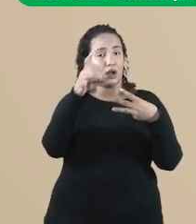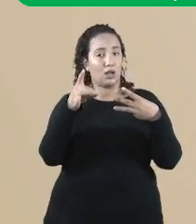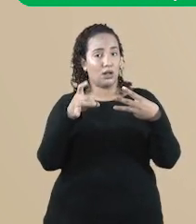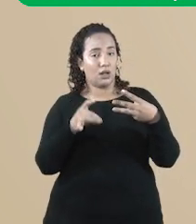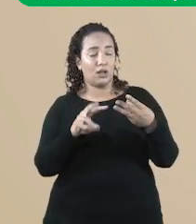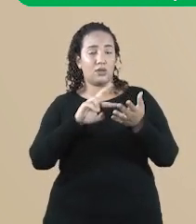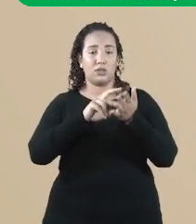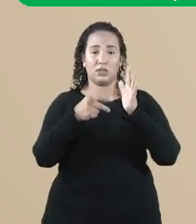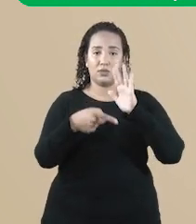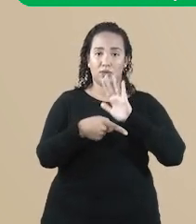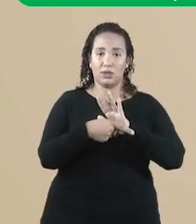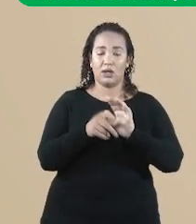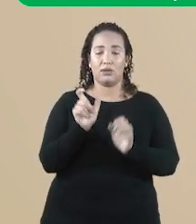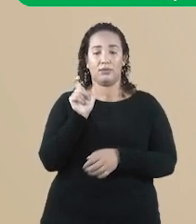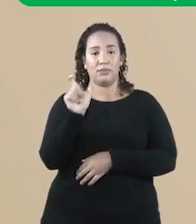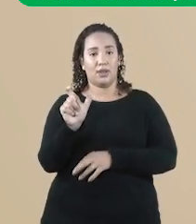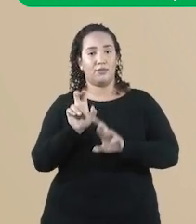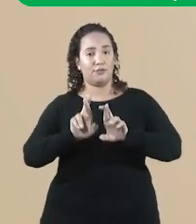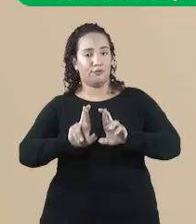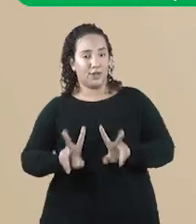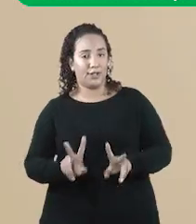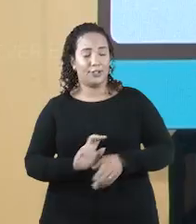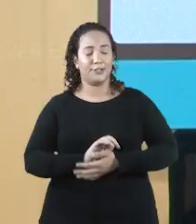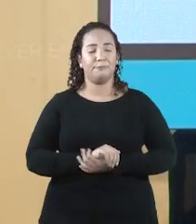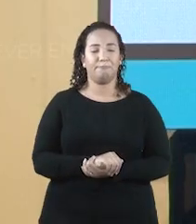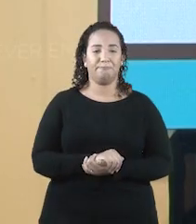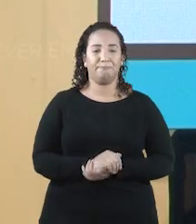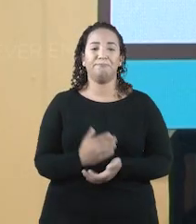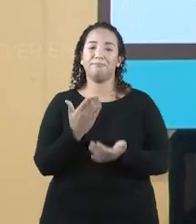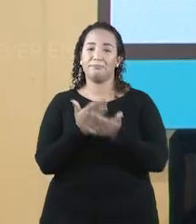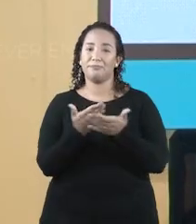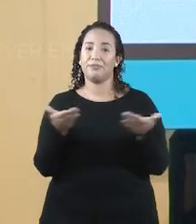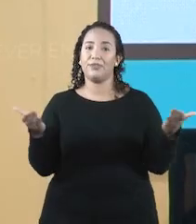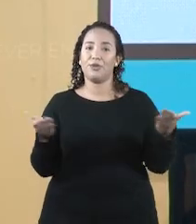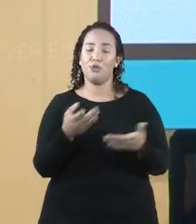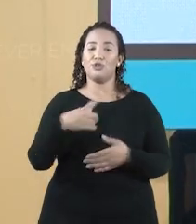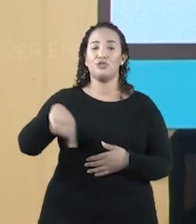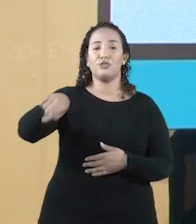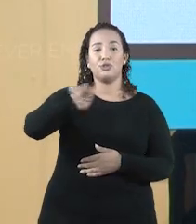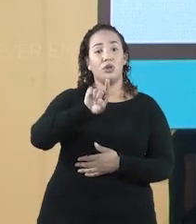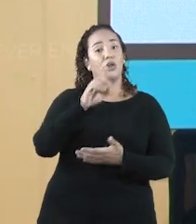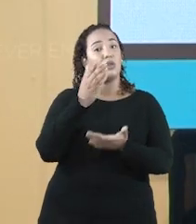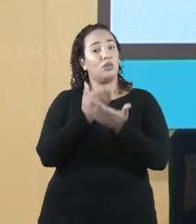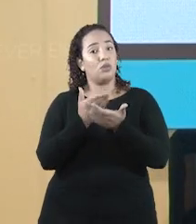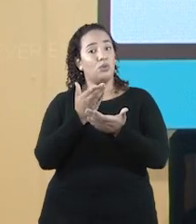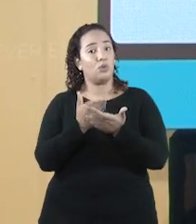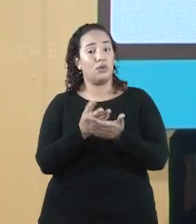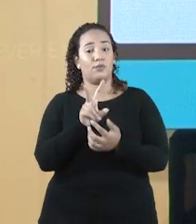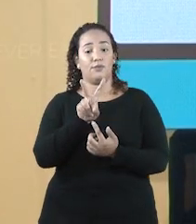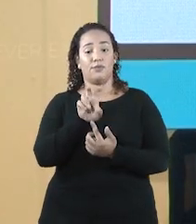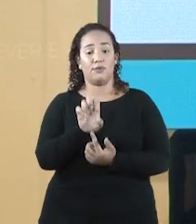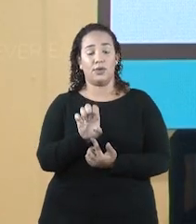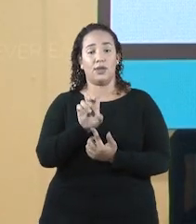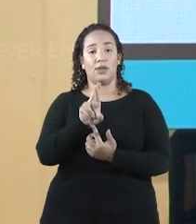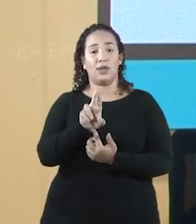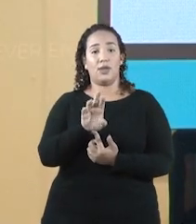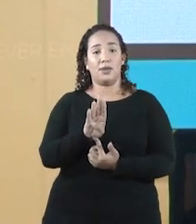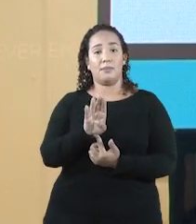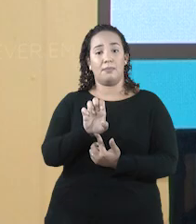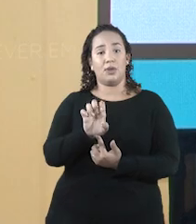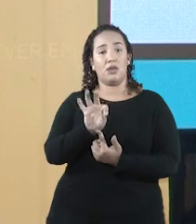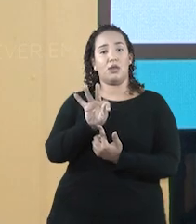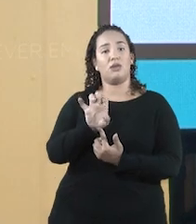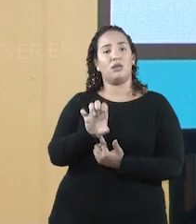apresenta um significado diferente da palavra. Na aula de hoje, vimos alguns exemplos de verbetes de dicionário. Que